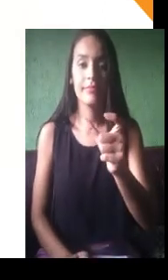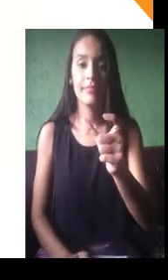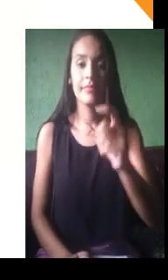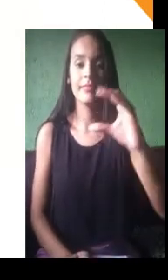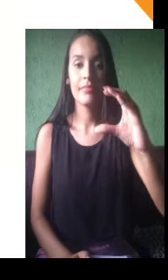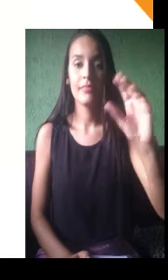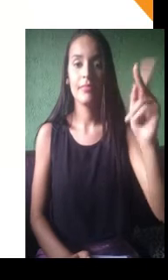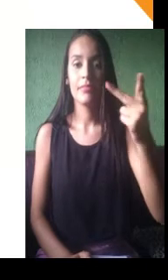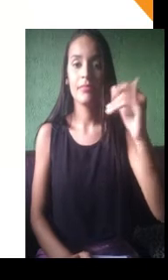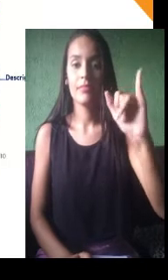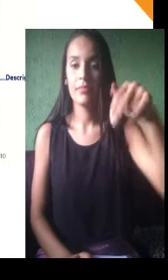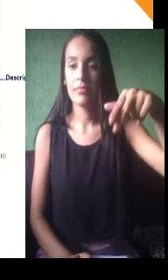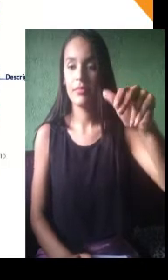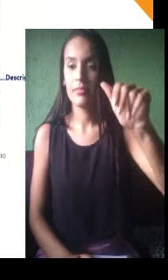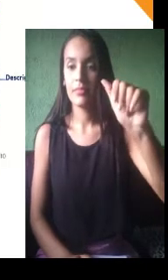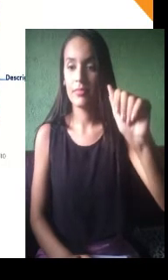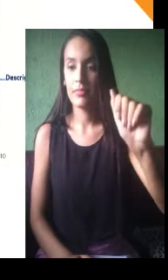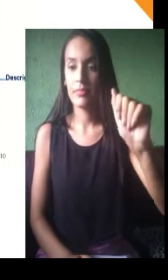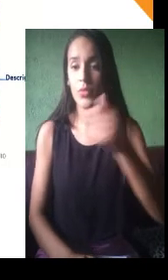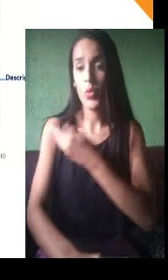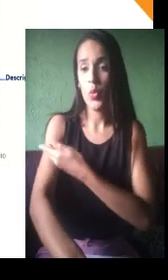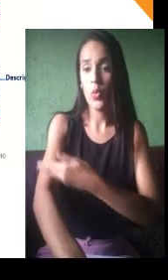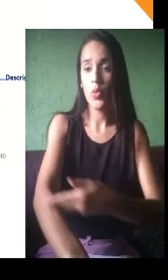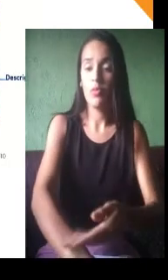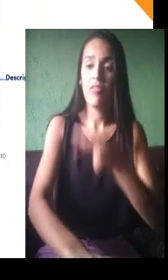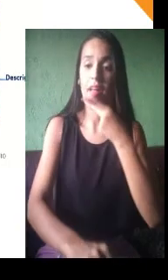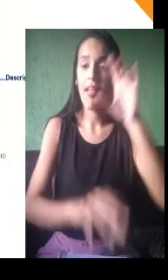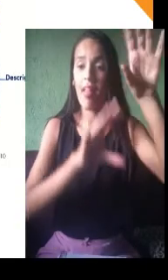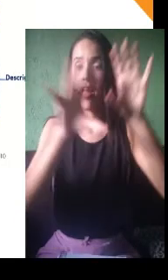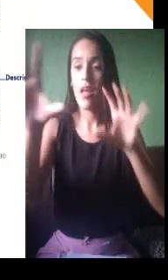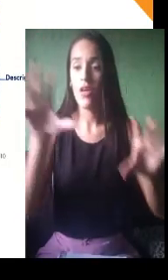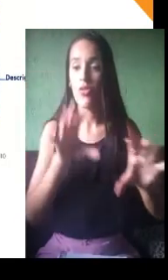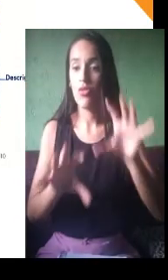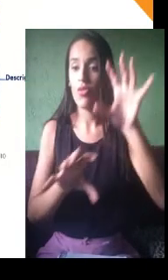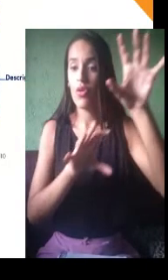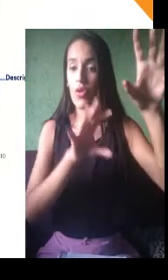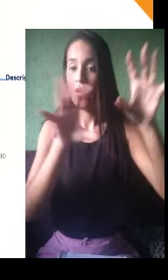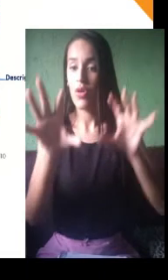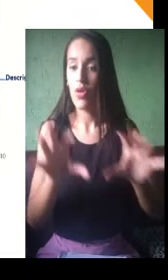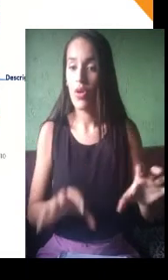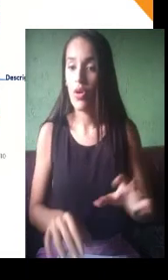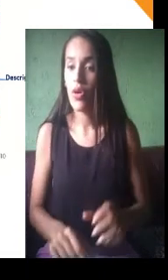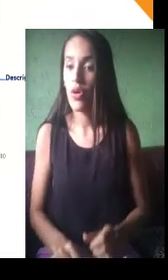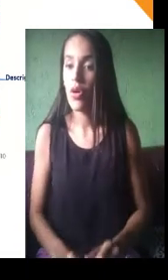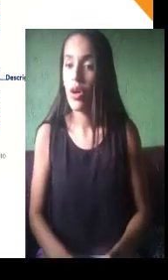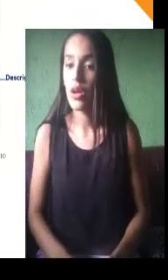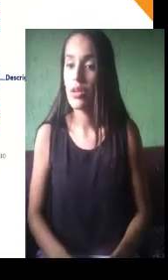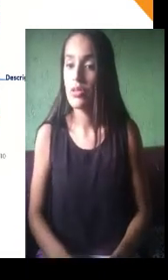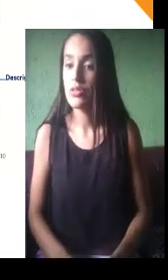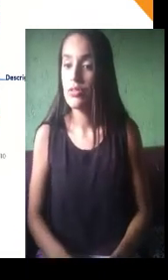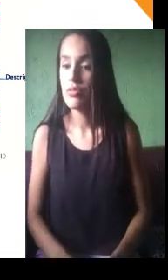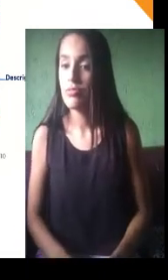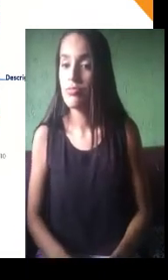descrição. Vamos partir agora para a análise do texto 3. É um texto enciclopédico,